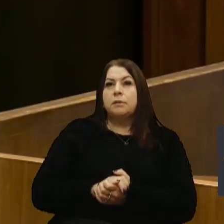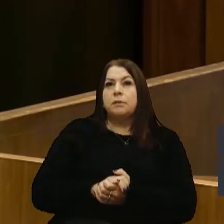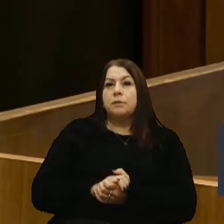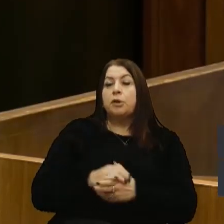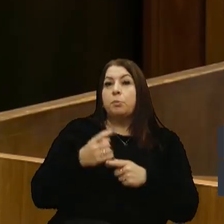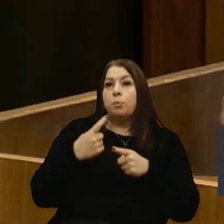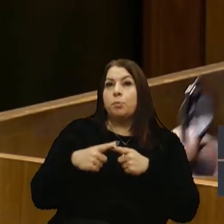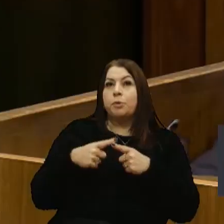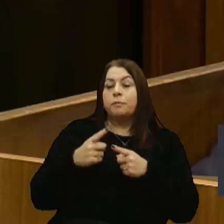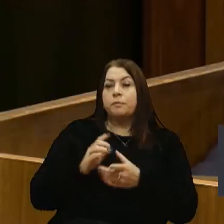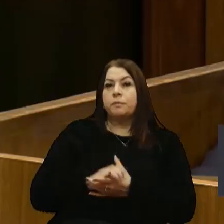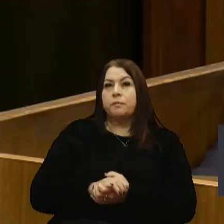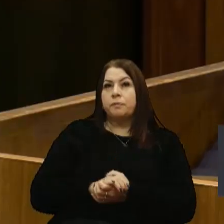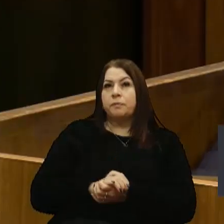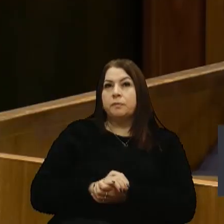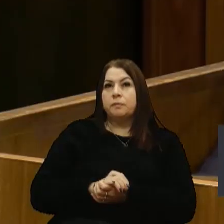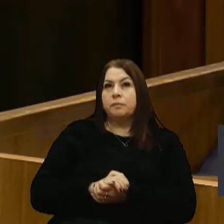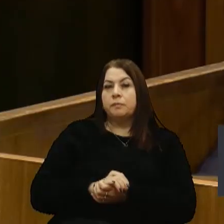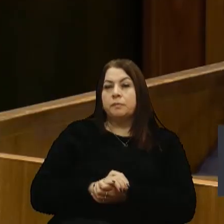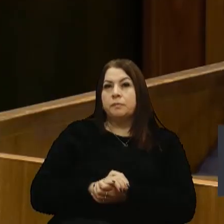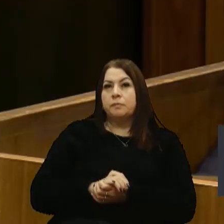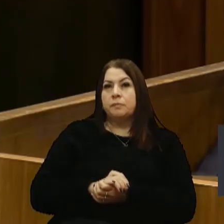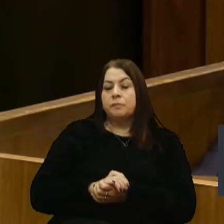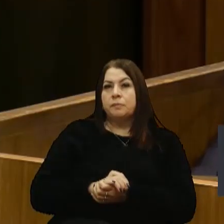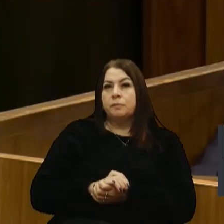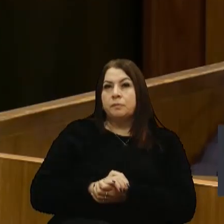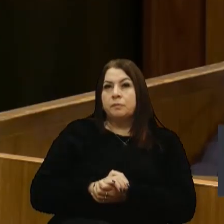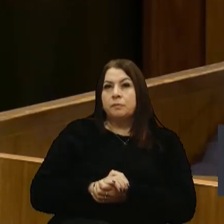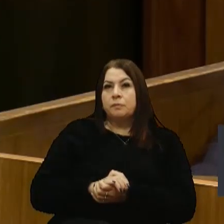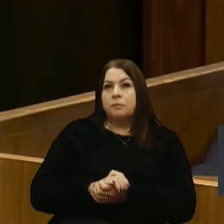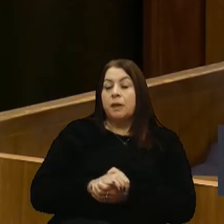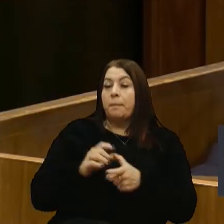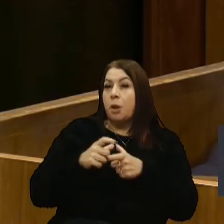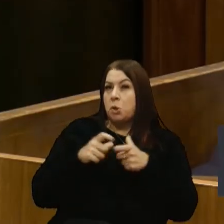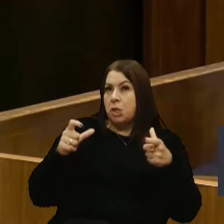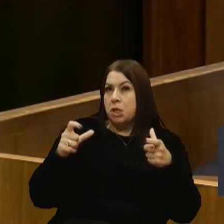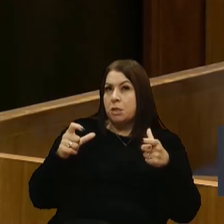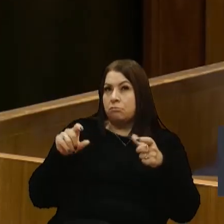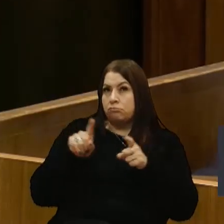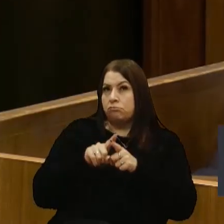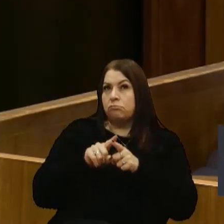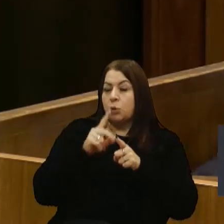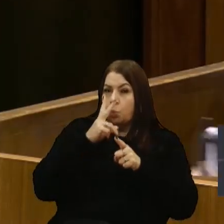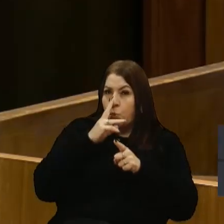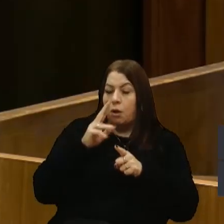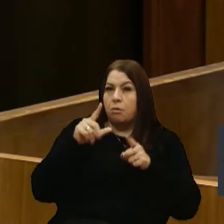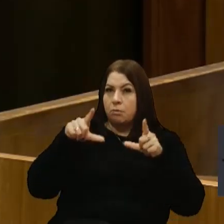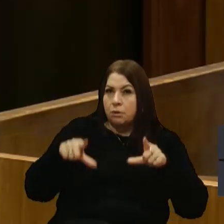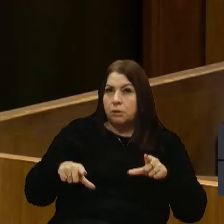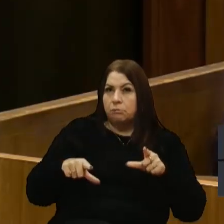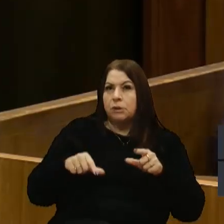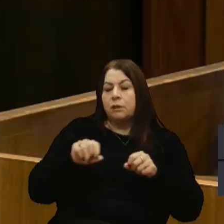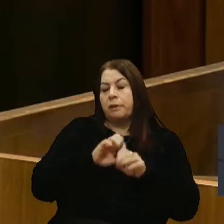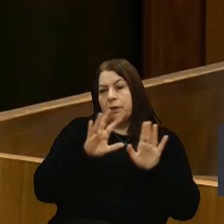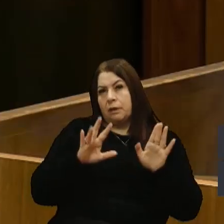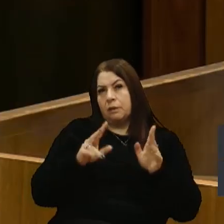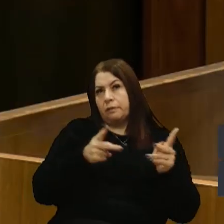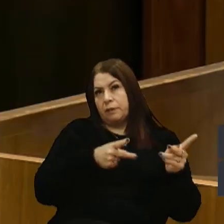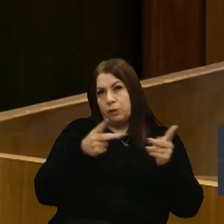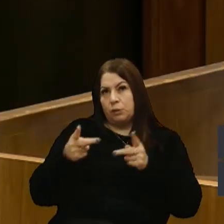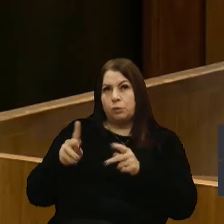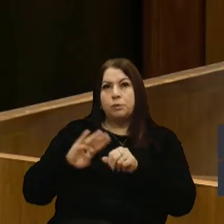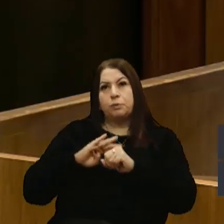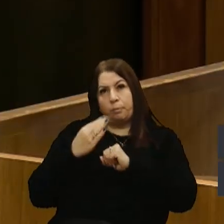porque a gente nunca, a maioria das vezes passa pelo mesmo lugar para... Claro que a gente visita os